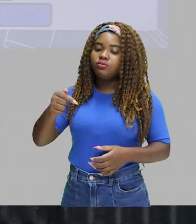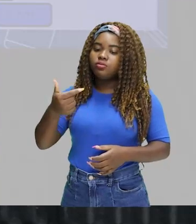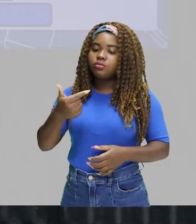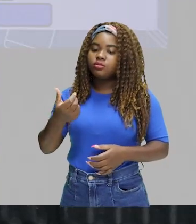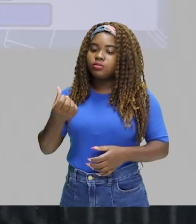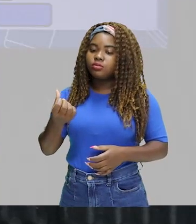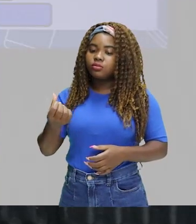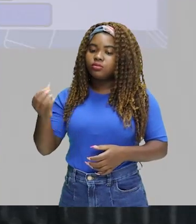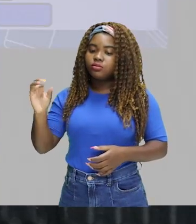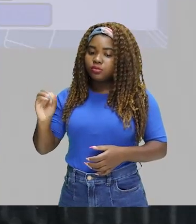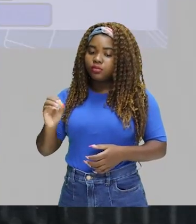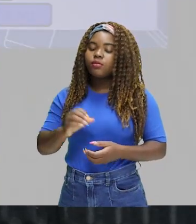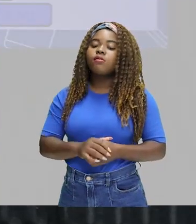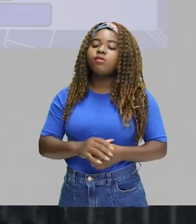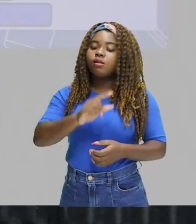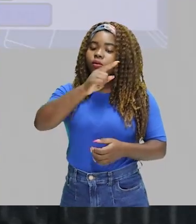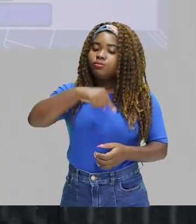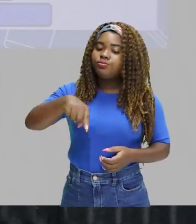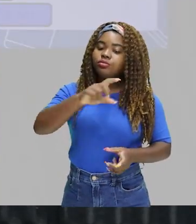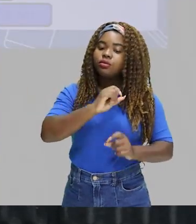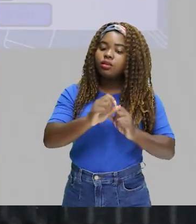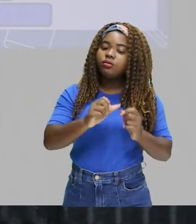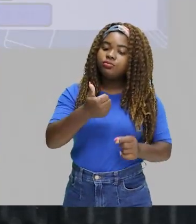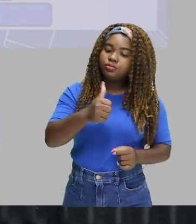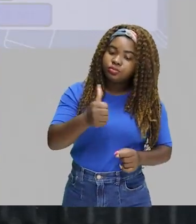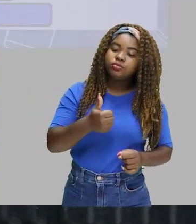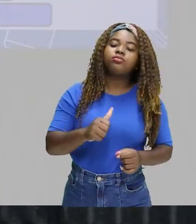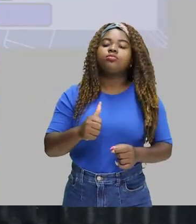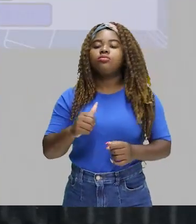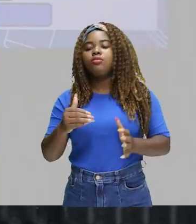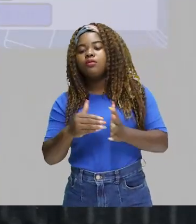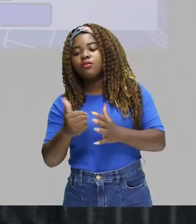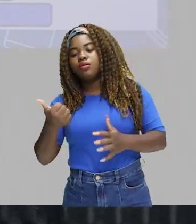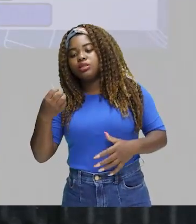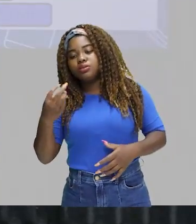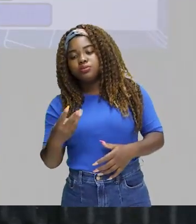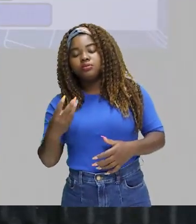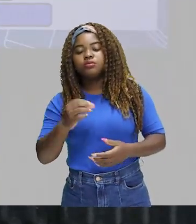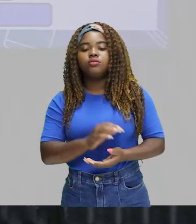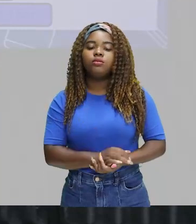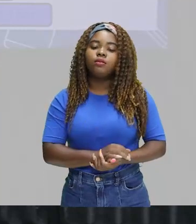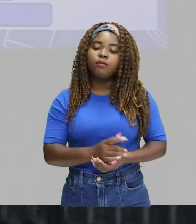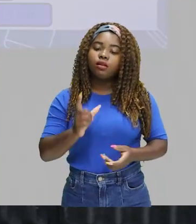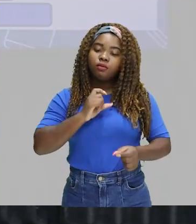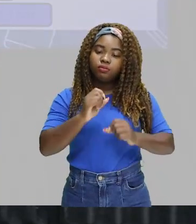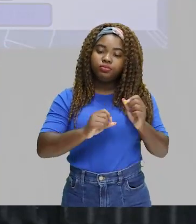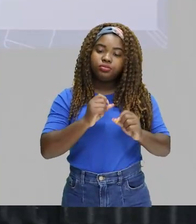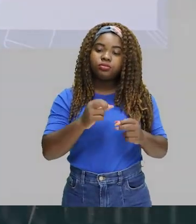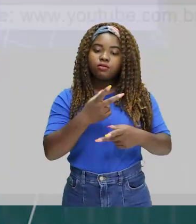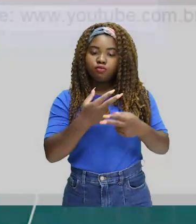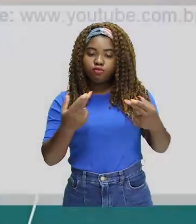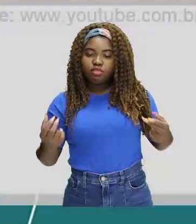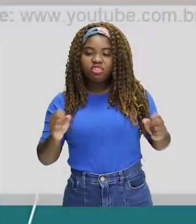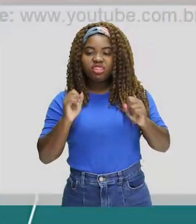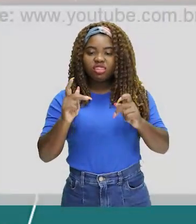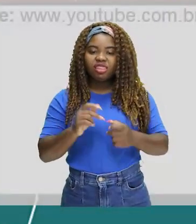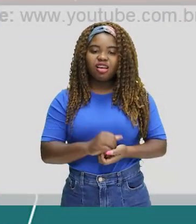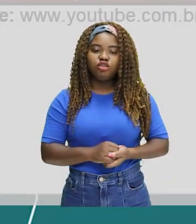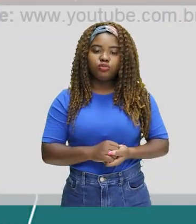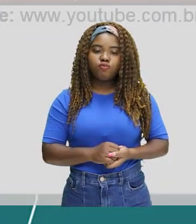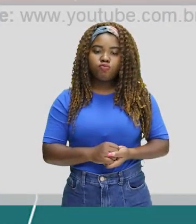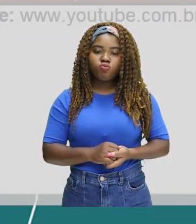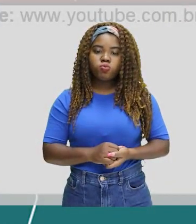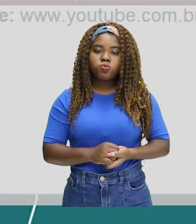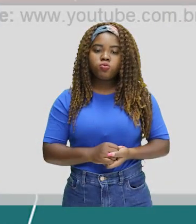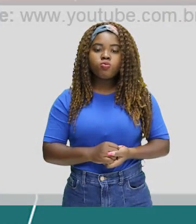7,260 kg, com uma circunferência um pouquinho maior. Existe essa variação.